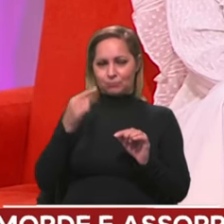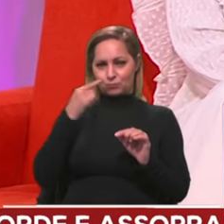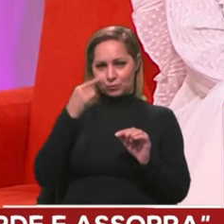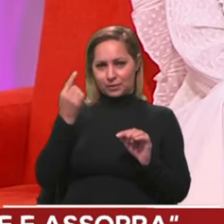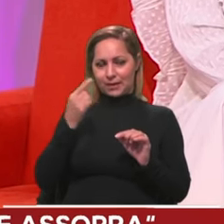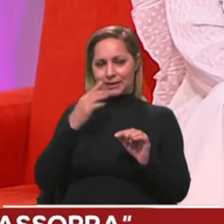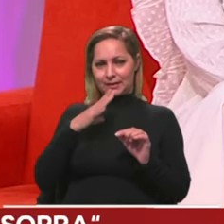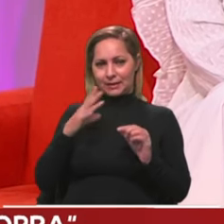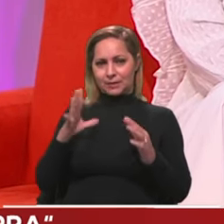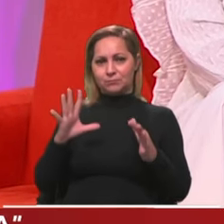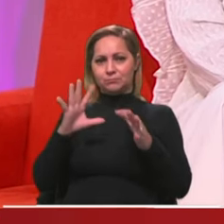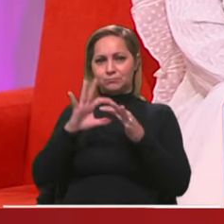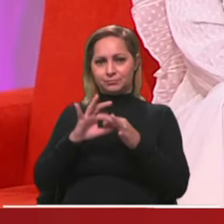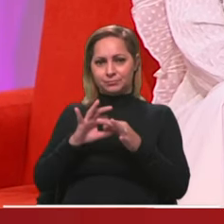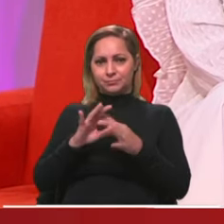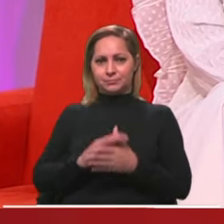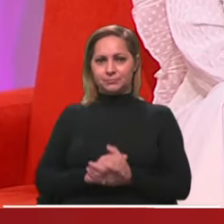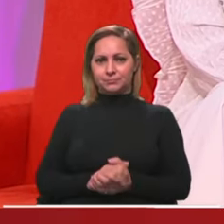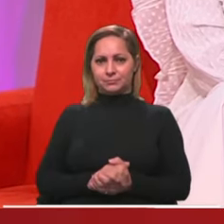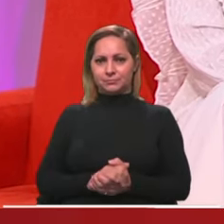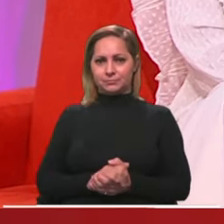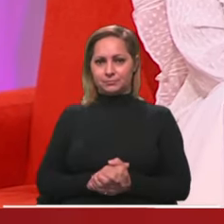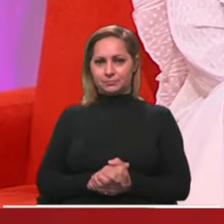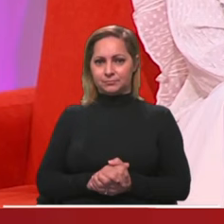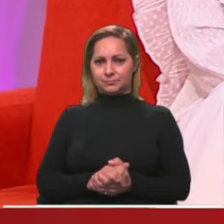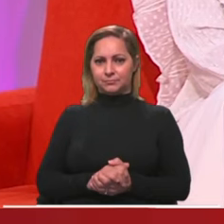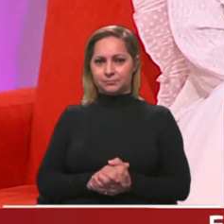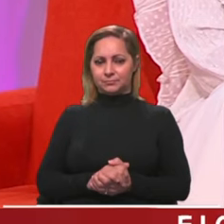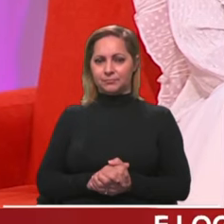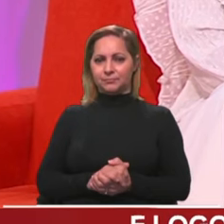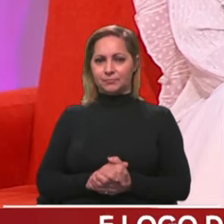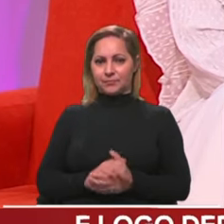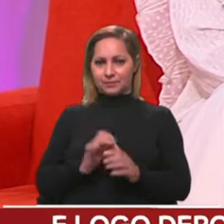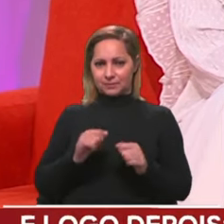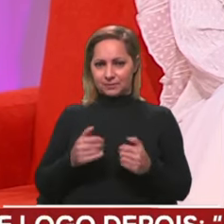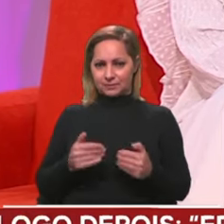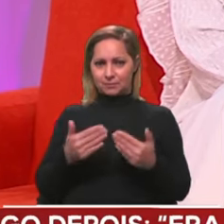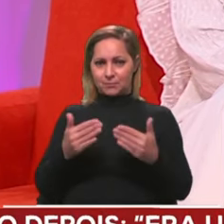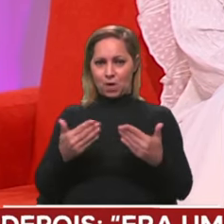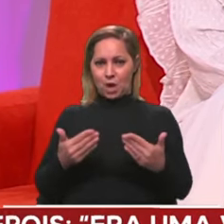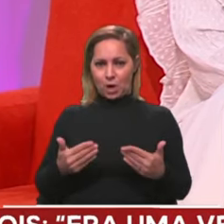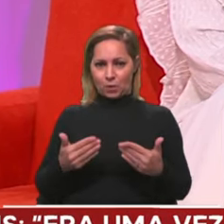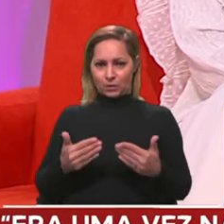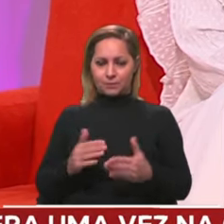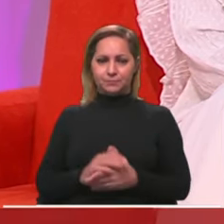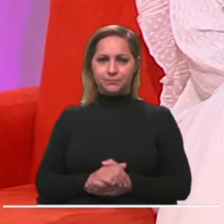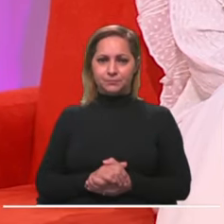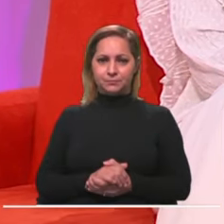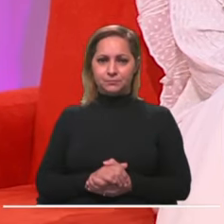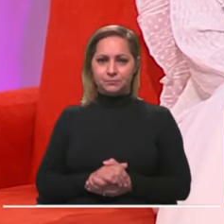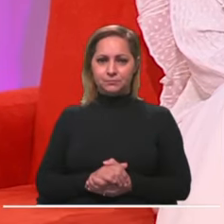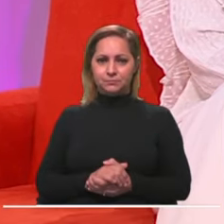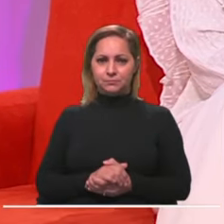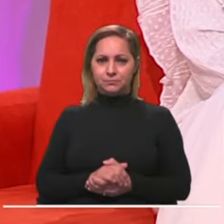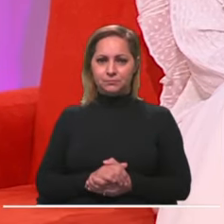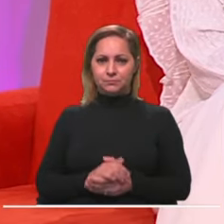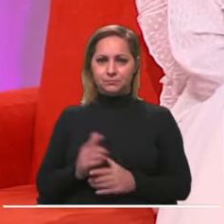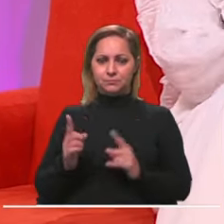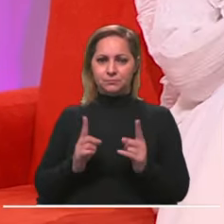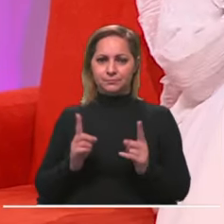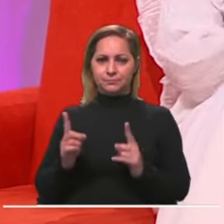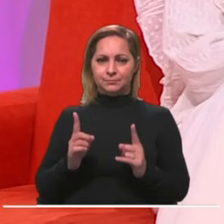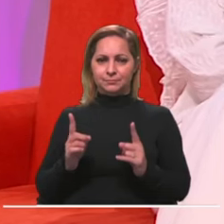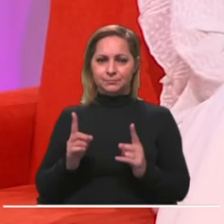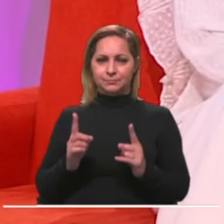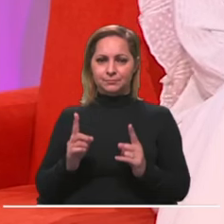quer uma reconciliação talvez sejam sinais Mas neste momento H estamos um bocadinho de